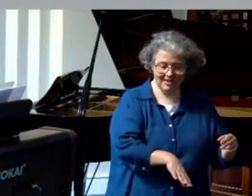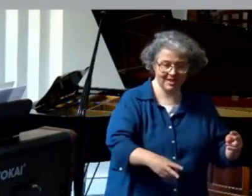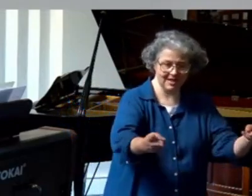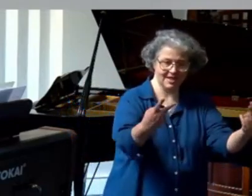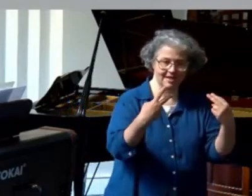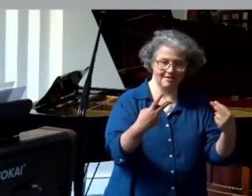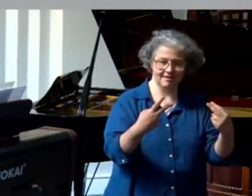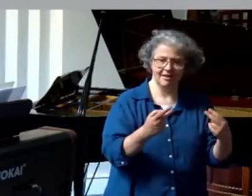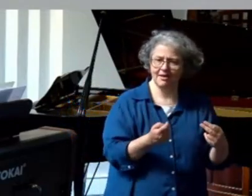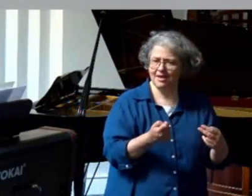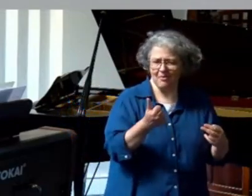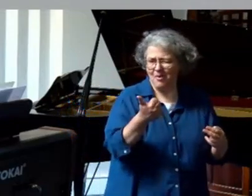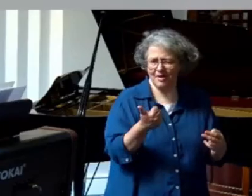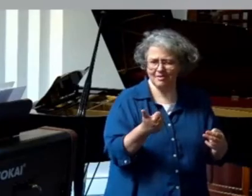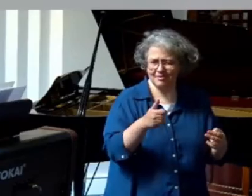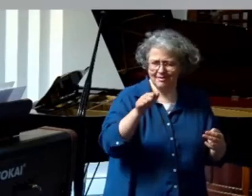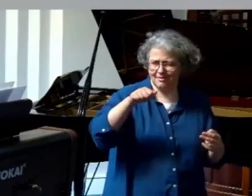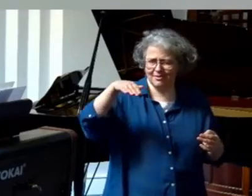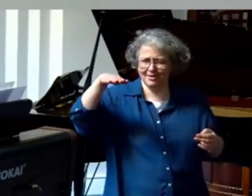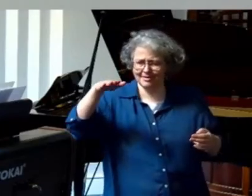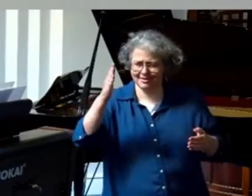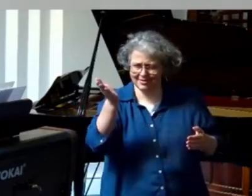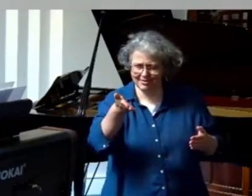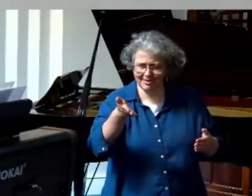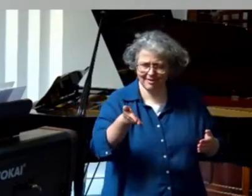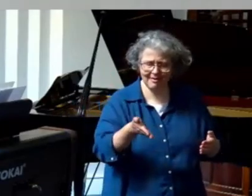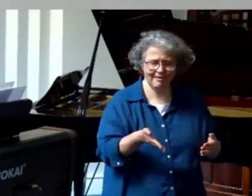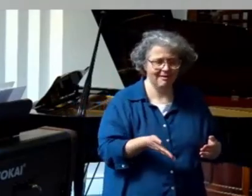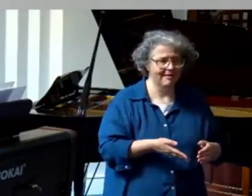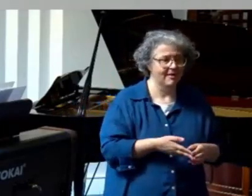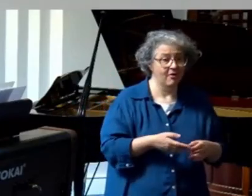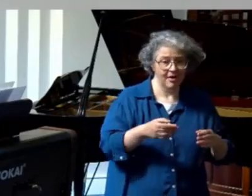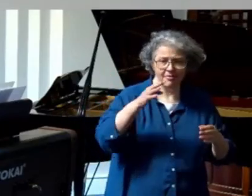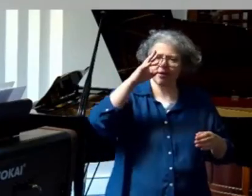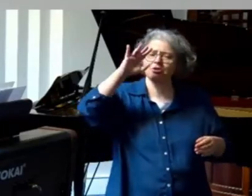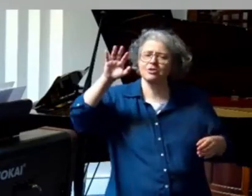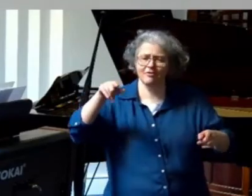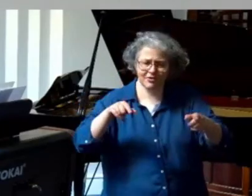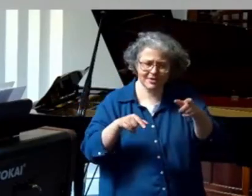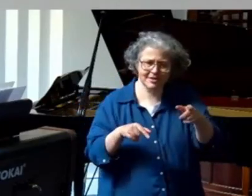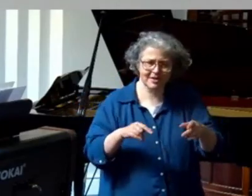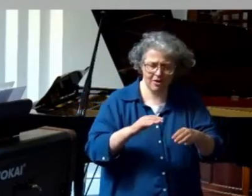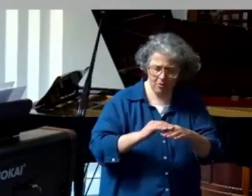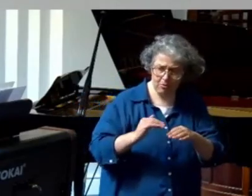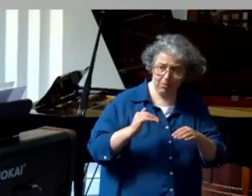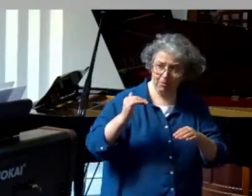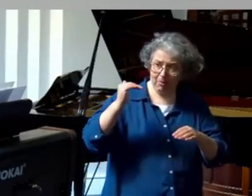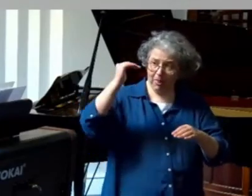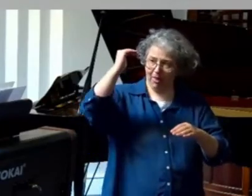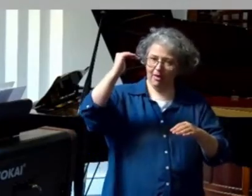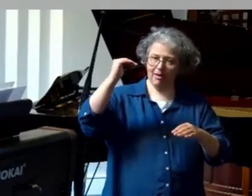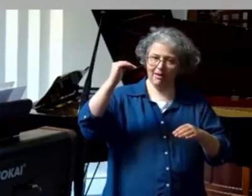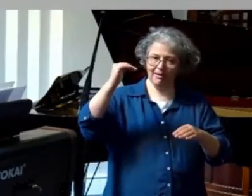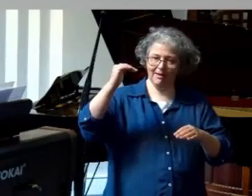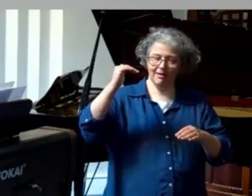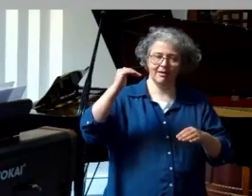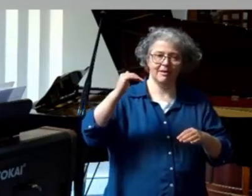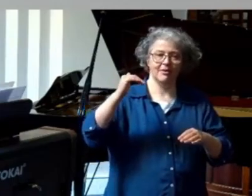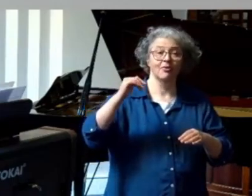fazendo o desenho, imagine como você será adolescente. O que será que passará na tua mente,